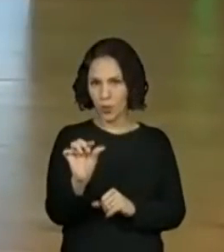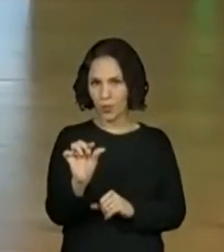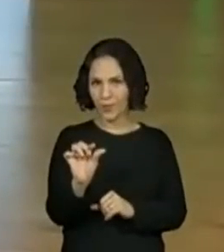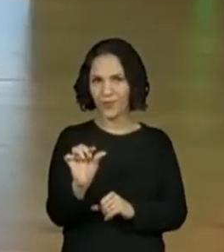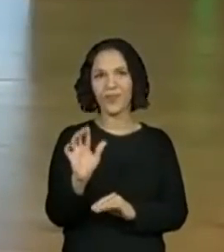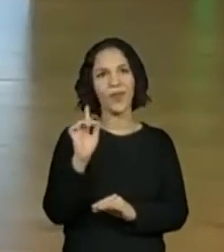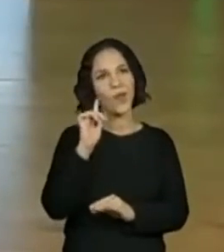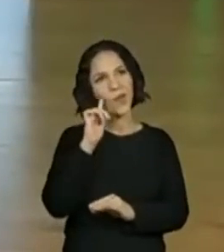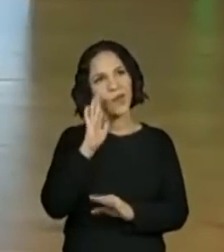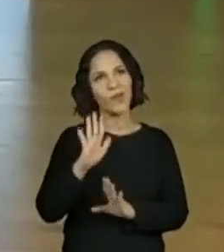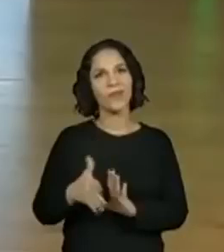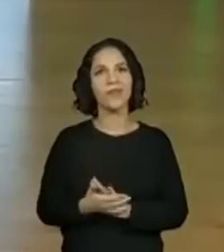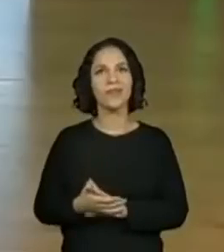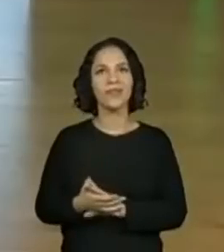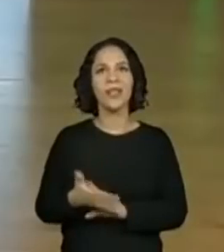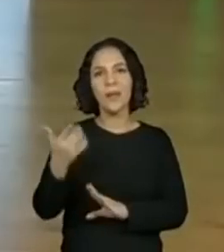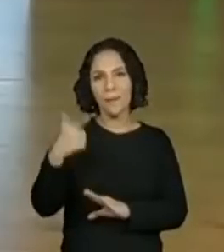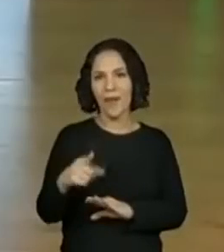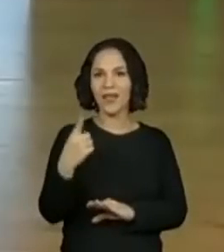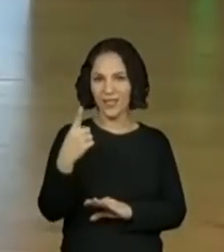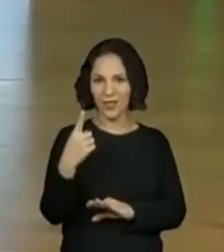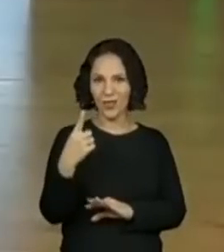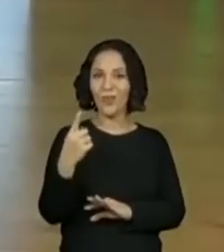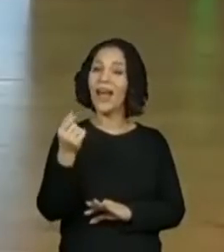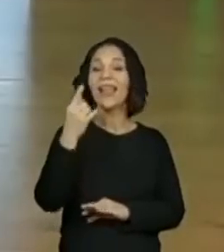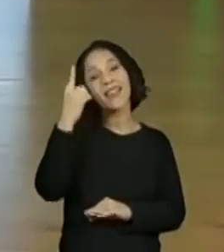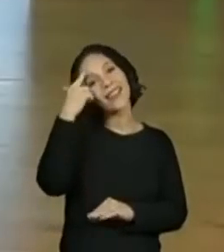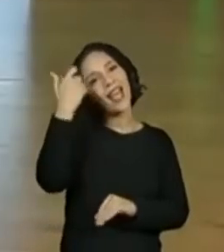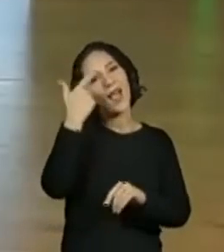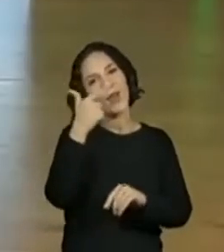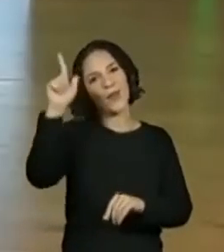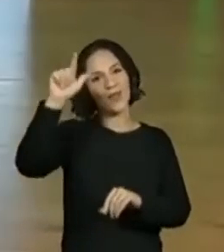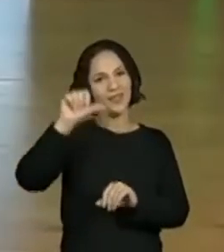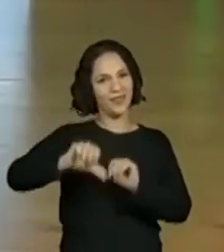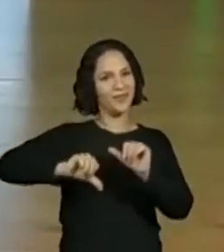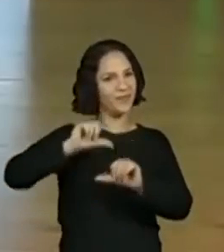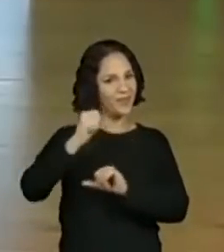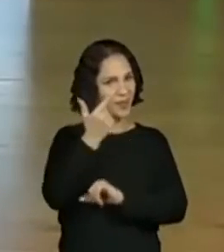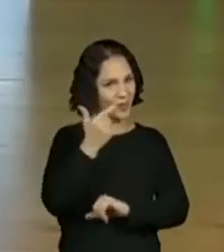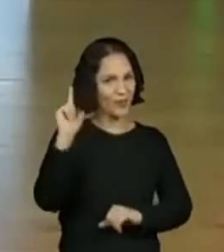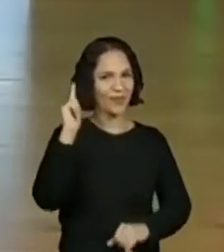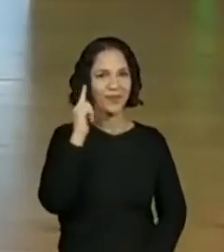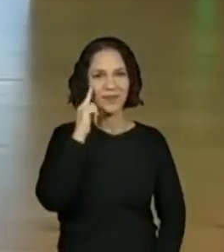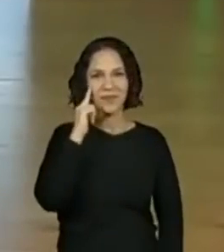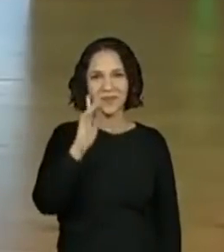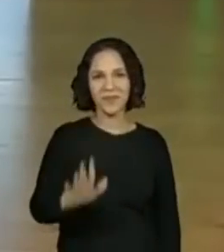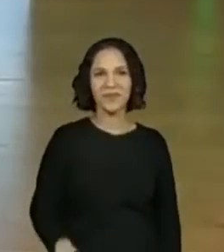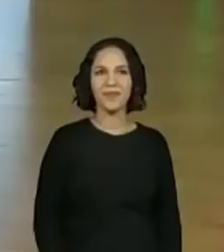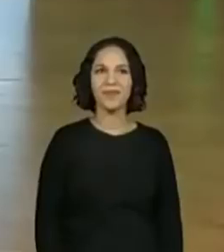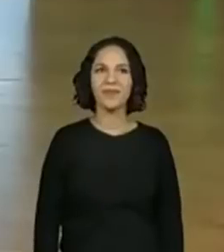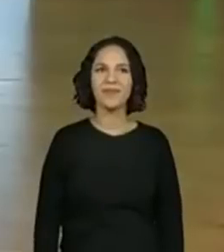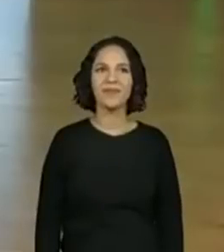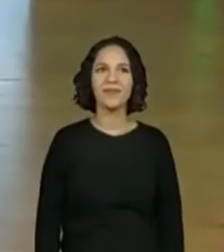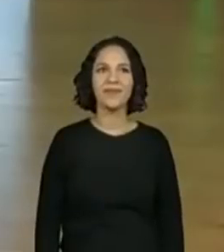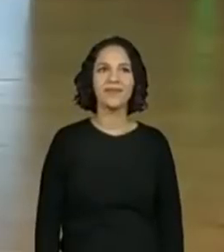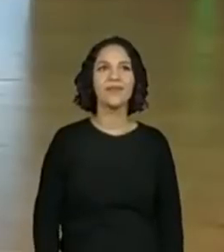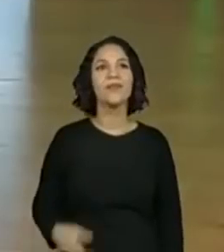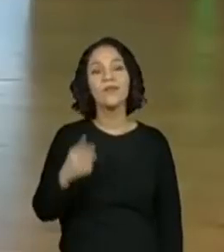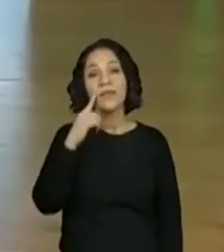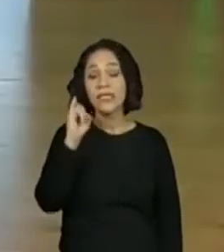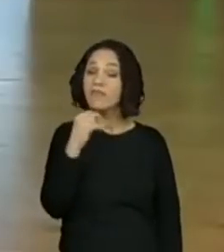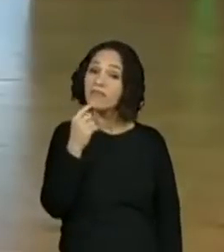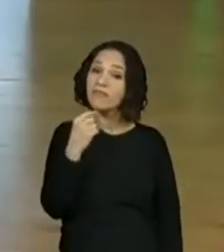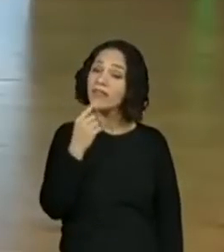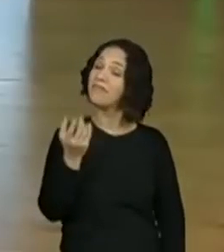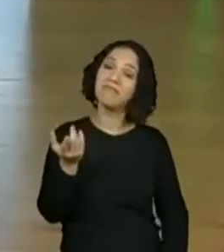mudar? Nós vamos mudar? Vai mais uma e a gente dá uma outra sugestão de atividade aqui. Uma outra sugestão, que se a gente conseguir fazer bem, se a gente